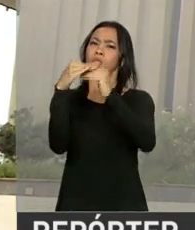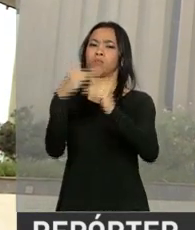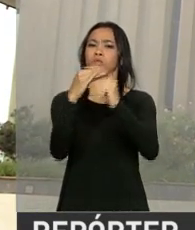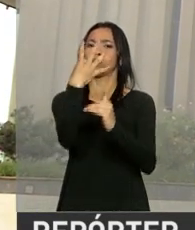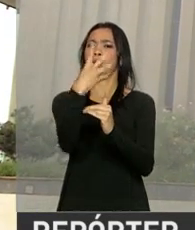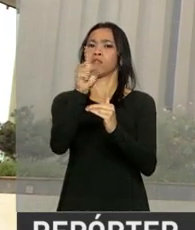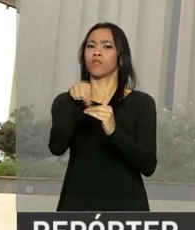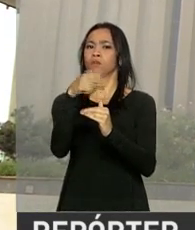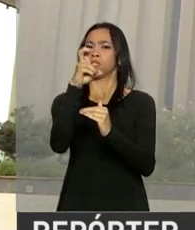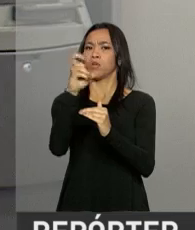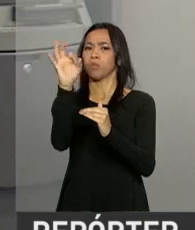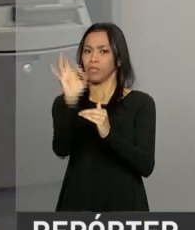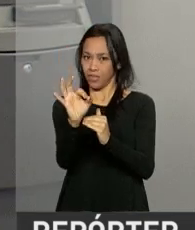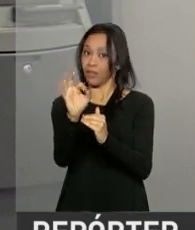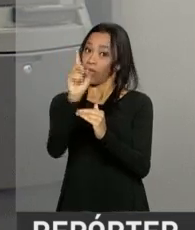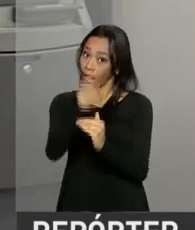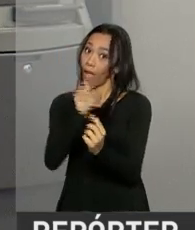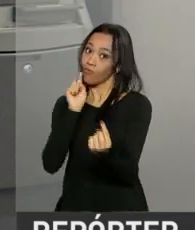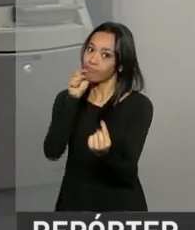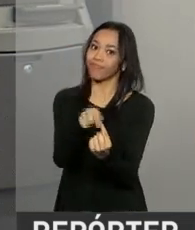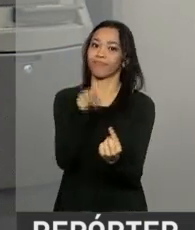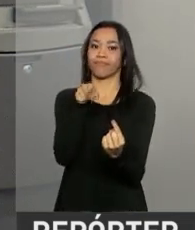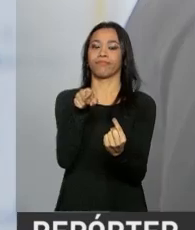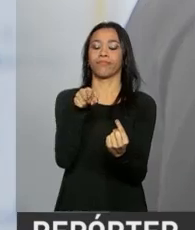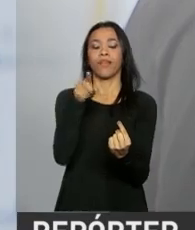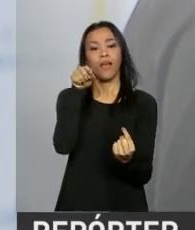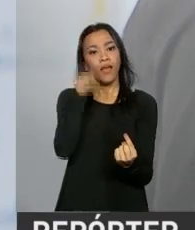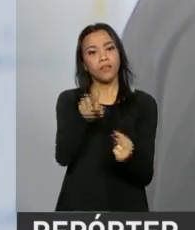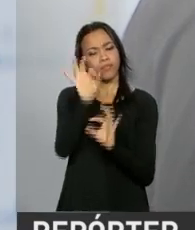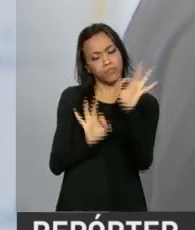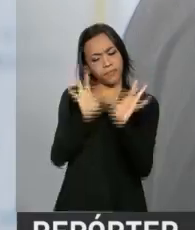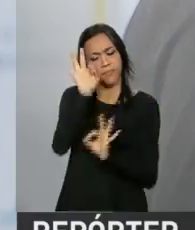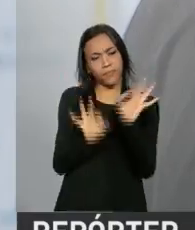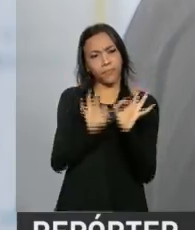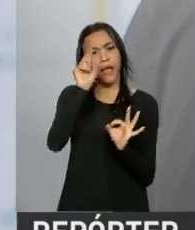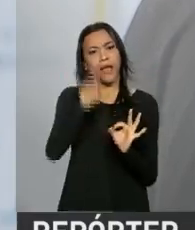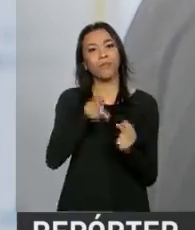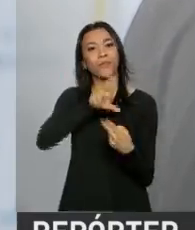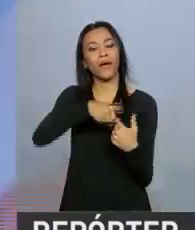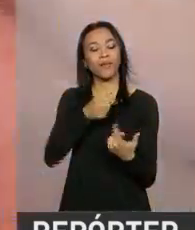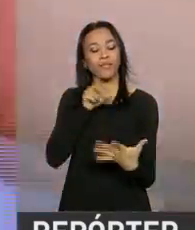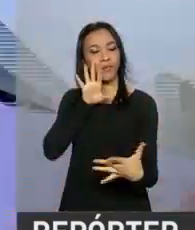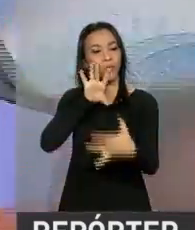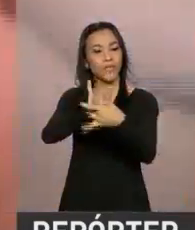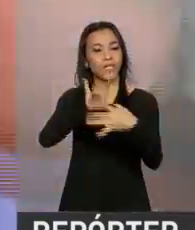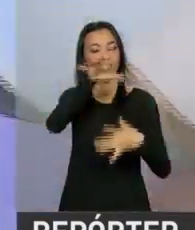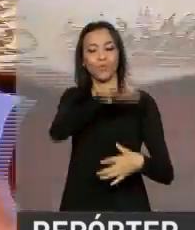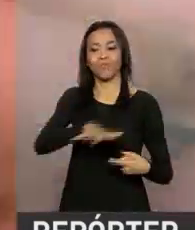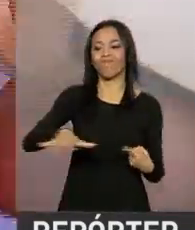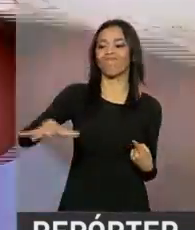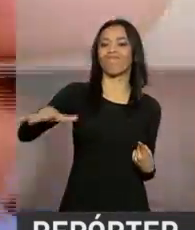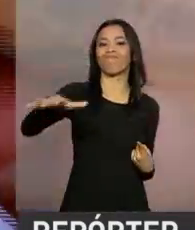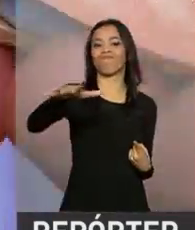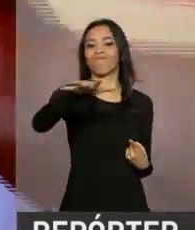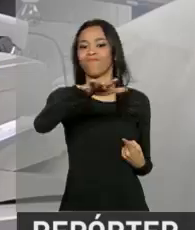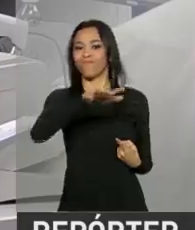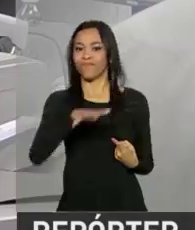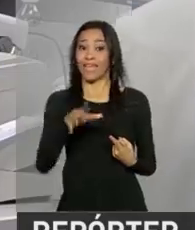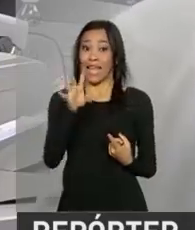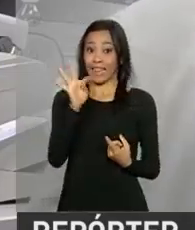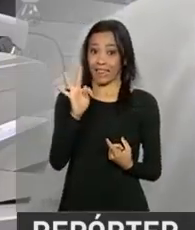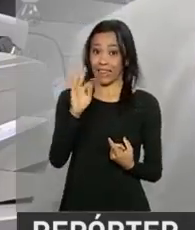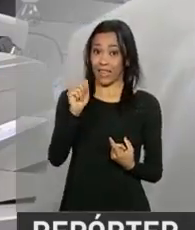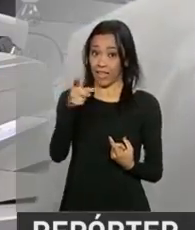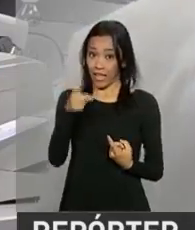que é a meta definida. Essa projeção é de acordo com o chamado cenário de referência, ou seja, com taxas de